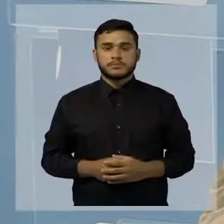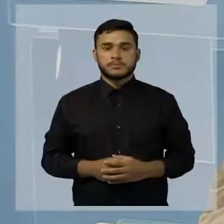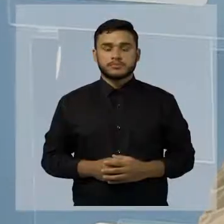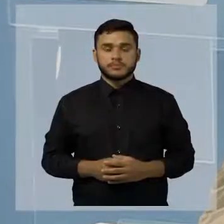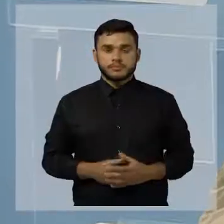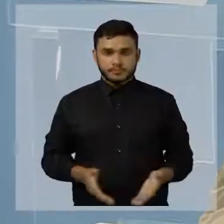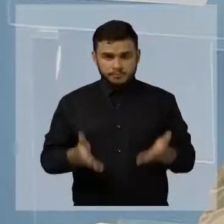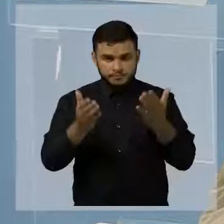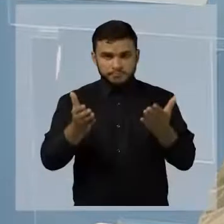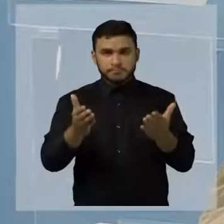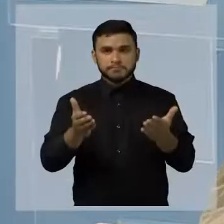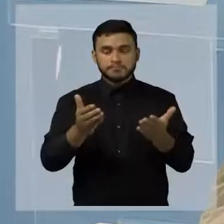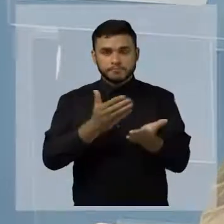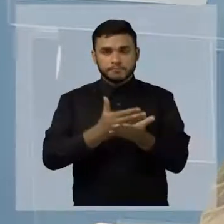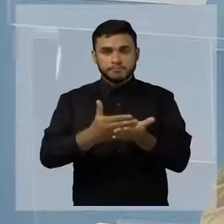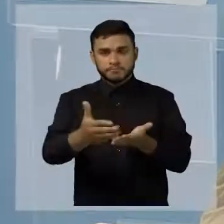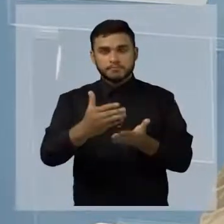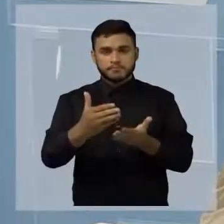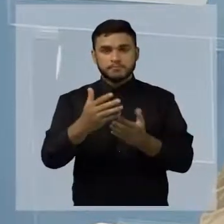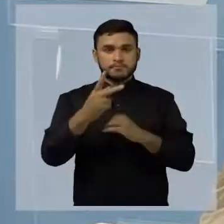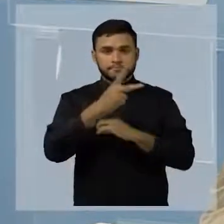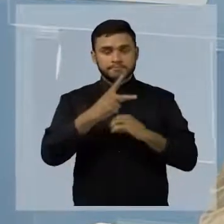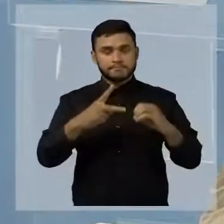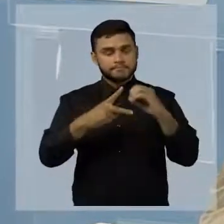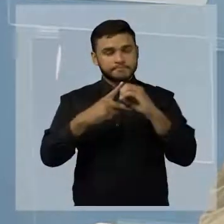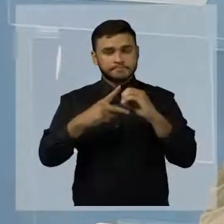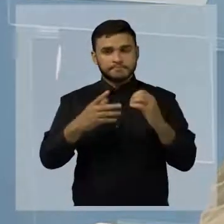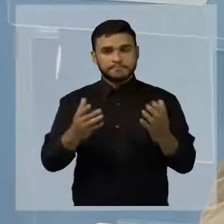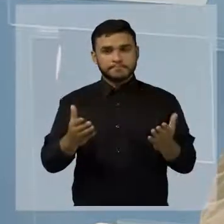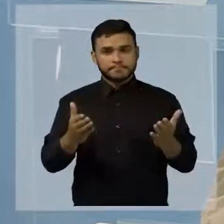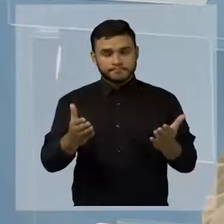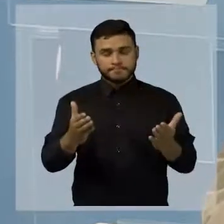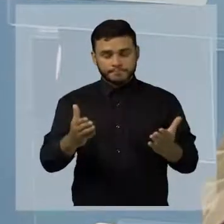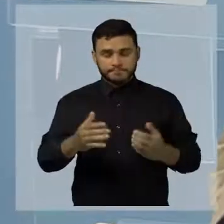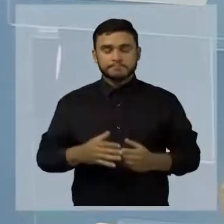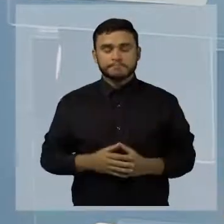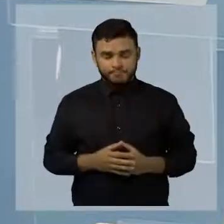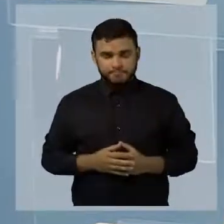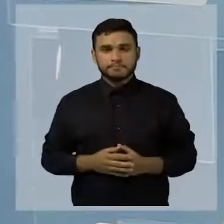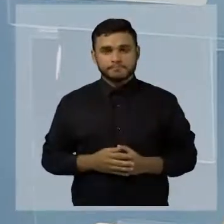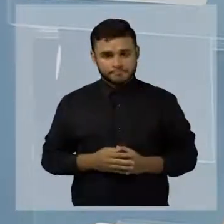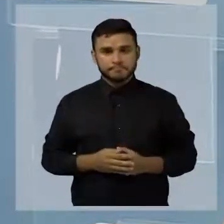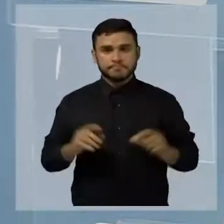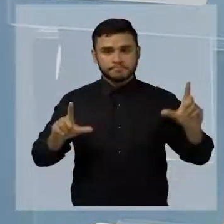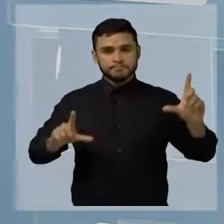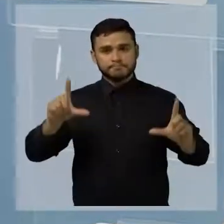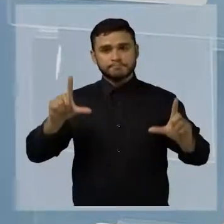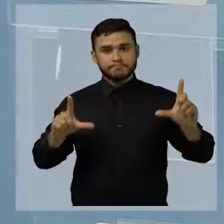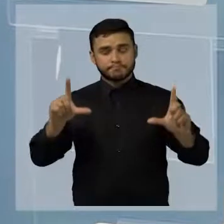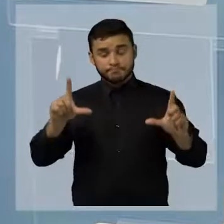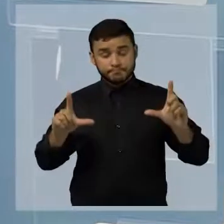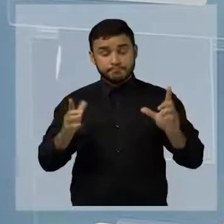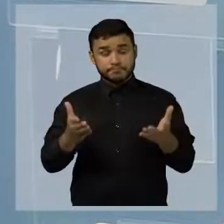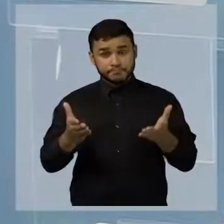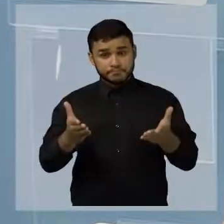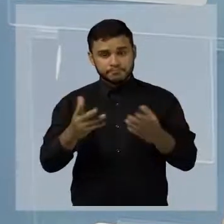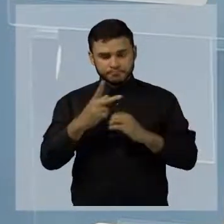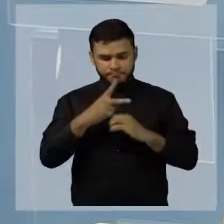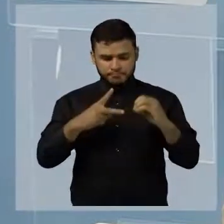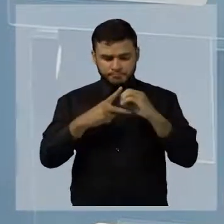Olá, começa agora o programa Pela Ordem. É um instrumento de transparência,